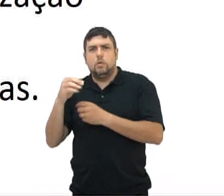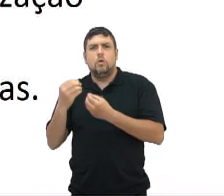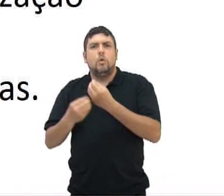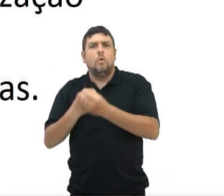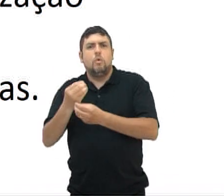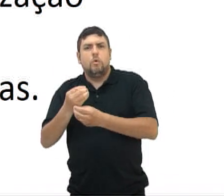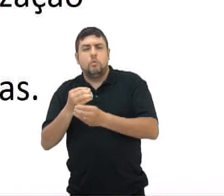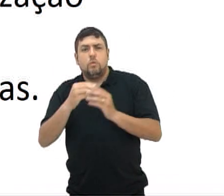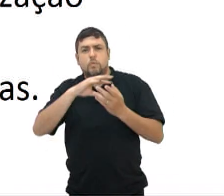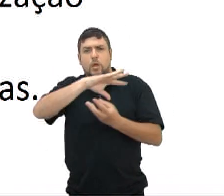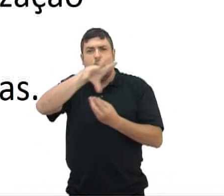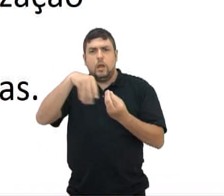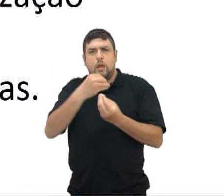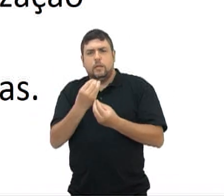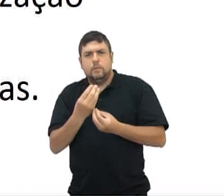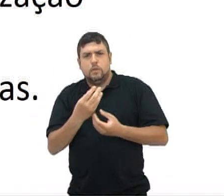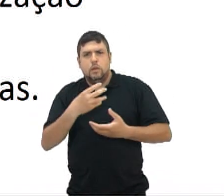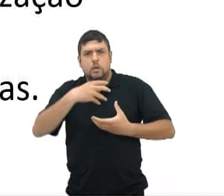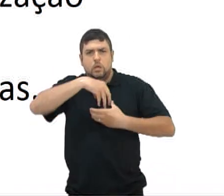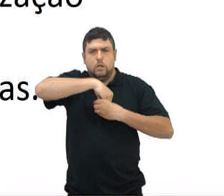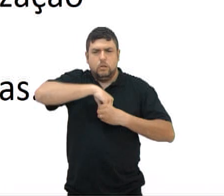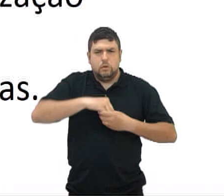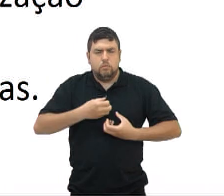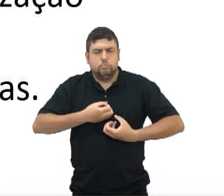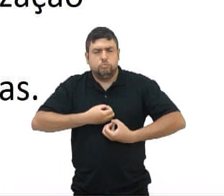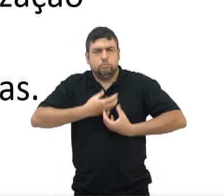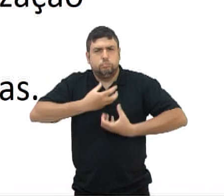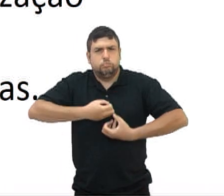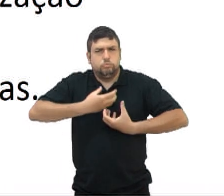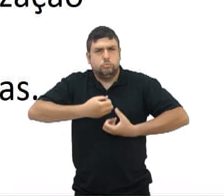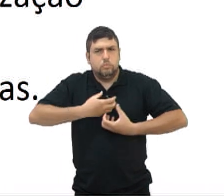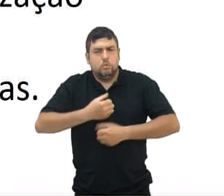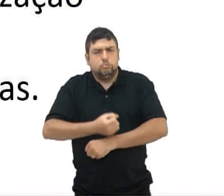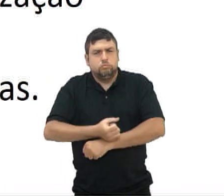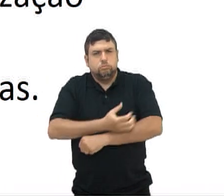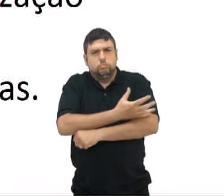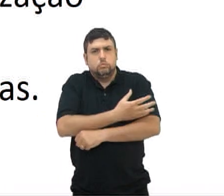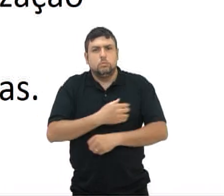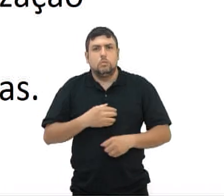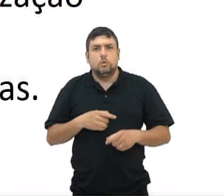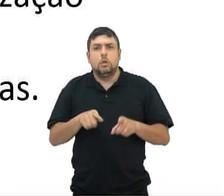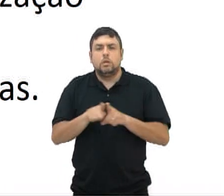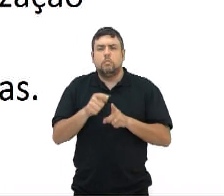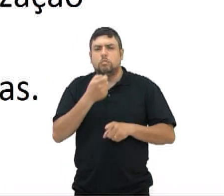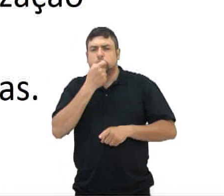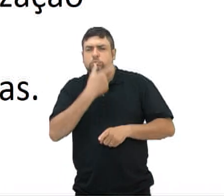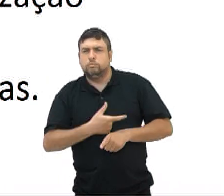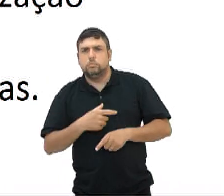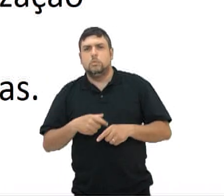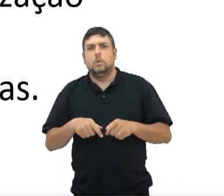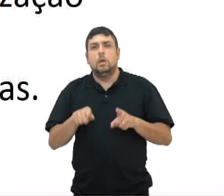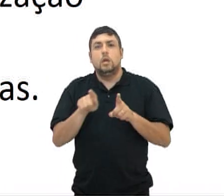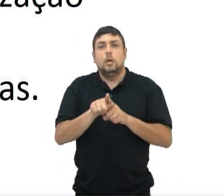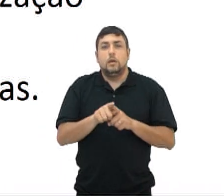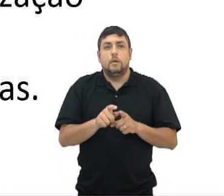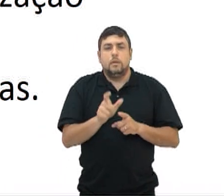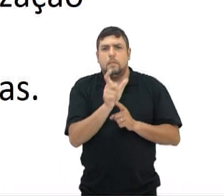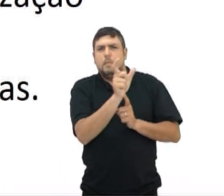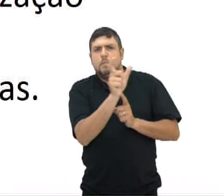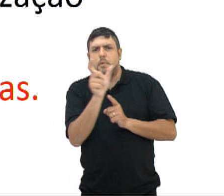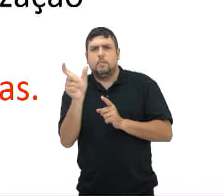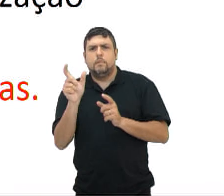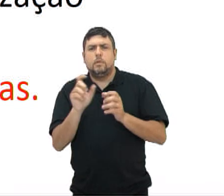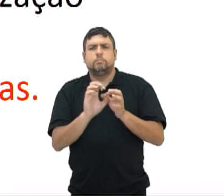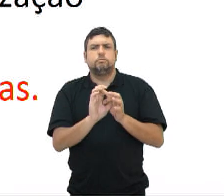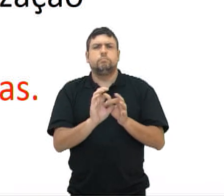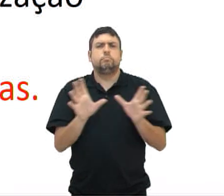sentimentos, que propunha o uso do humor e a geometrização da realidade, ou que defendia o verso livre e as palavras soltas.